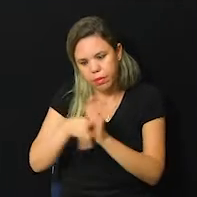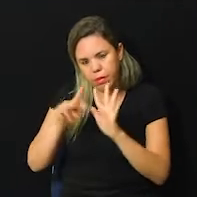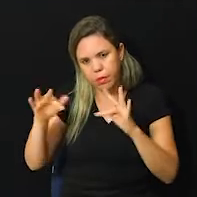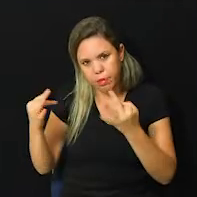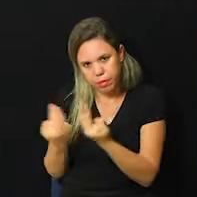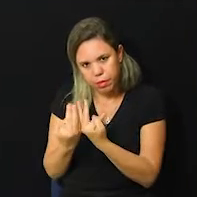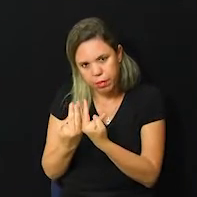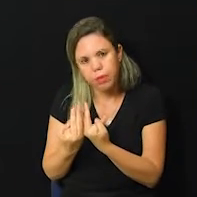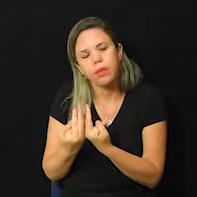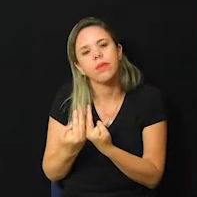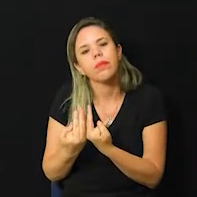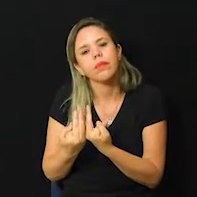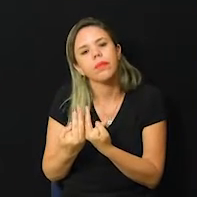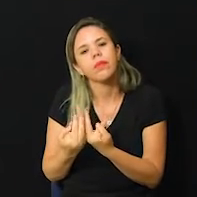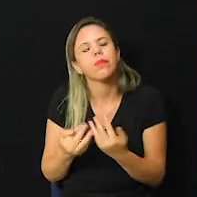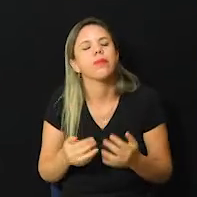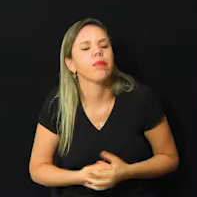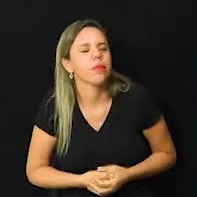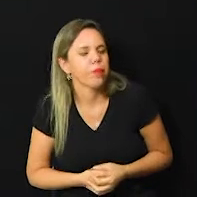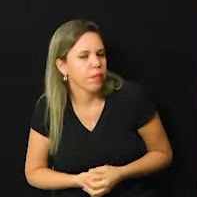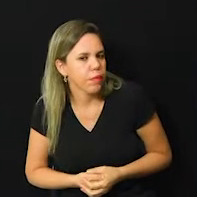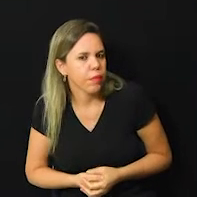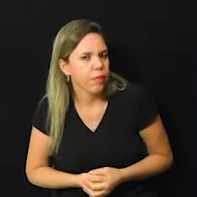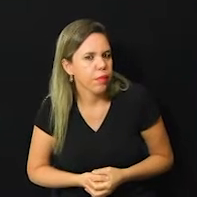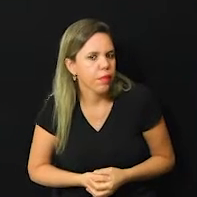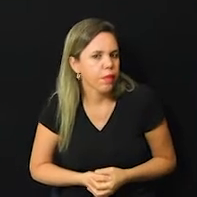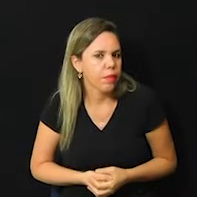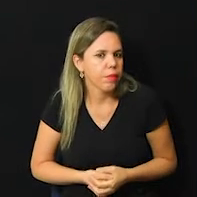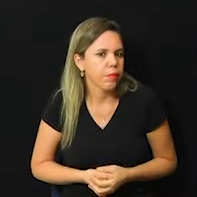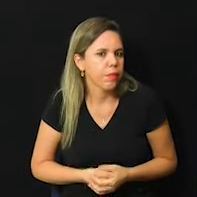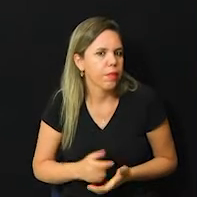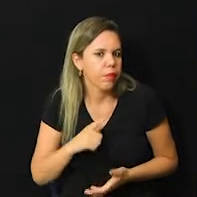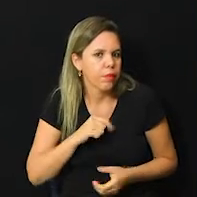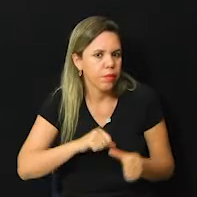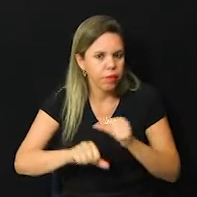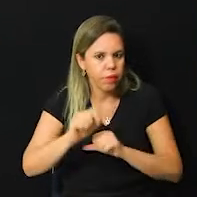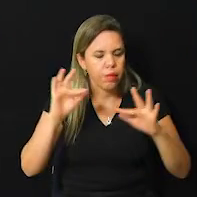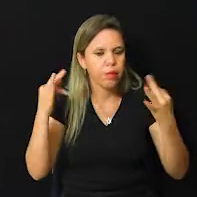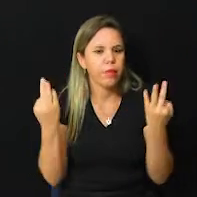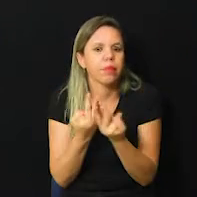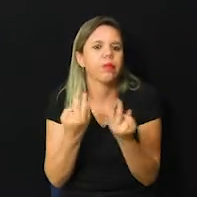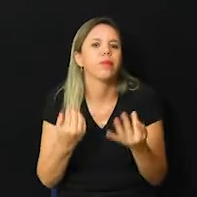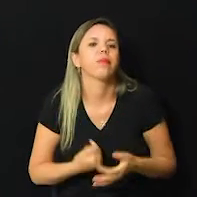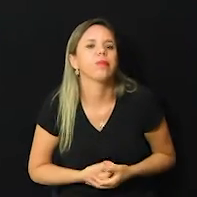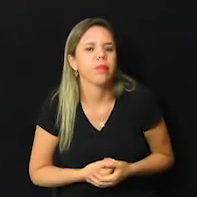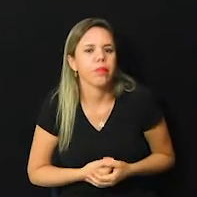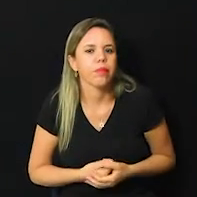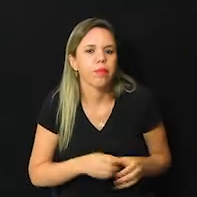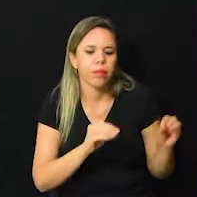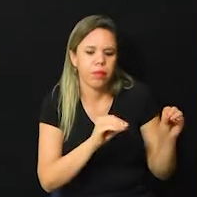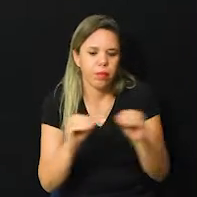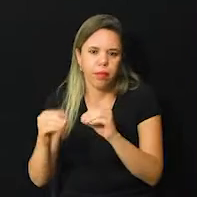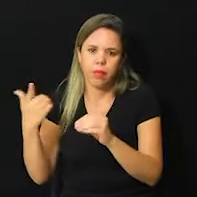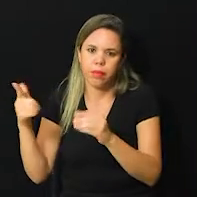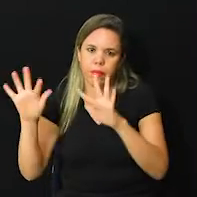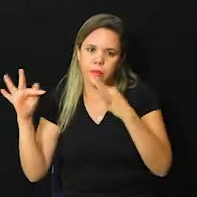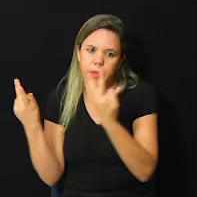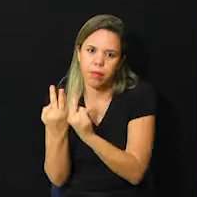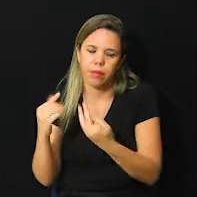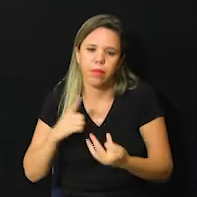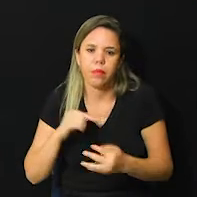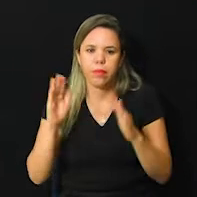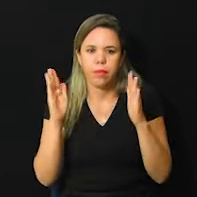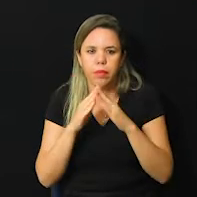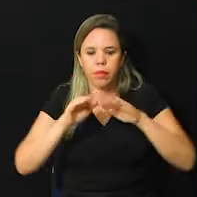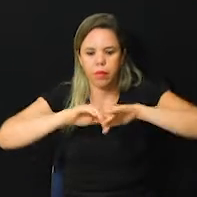a própria família com a casa ganhou acabei tendo que trocar de família e vem para uma outra família